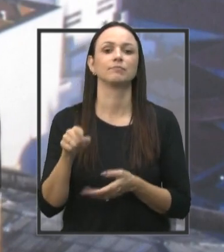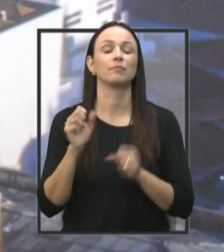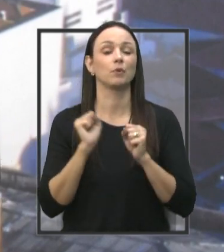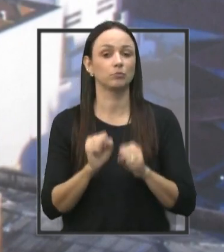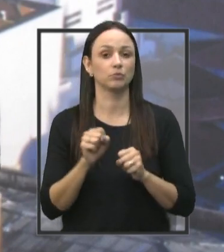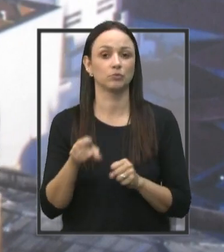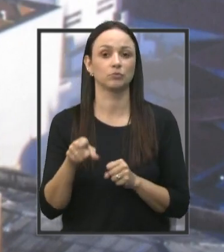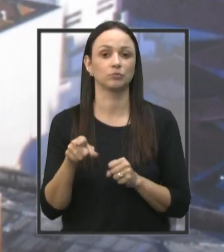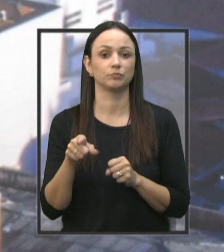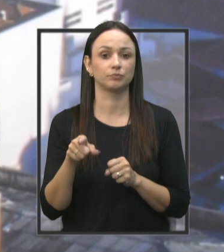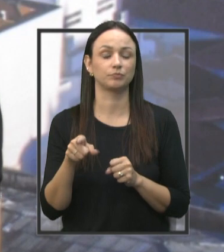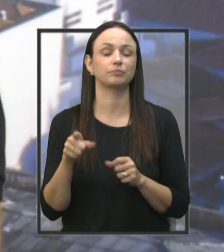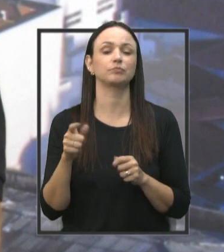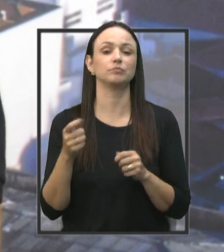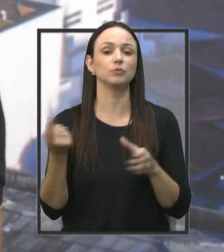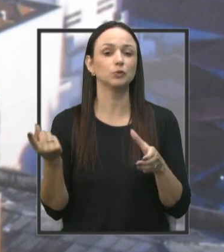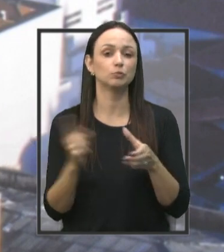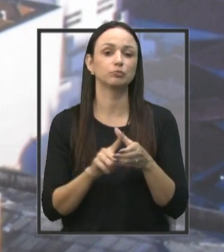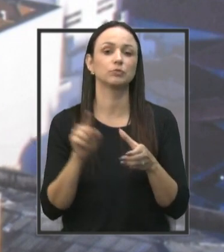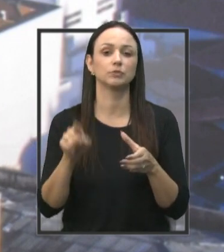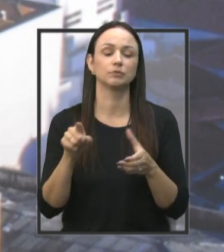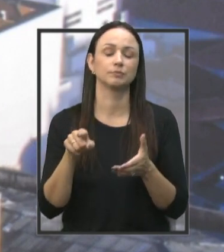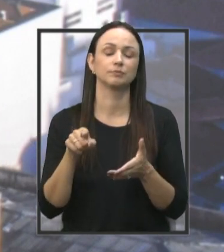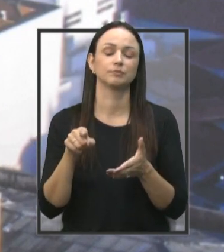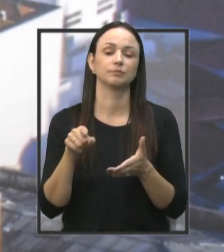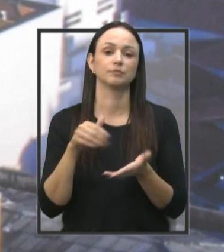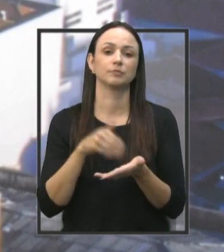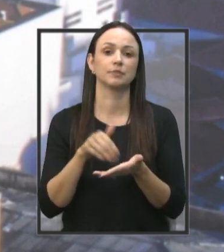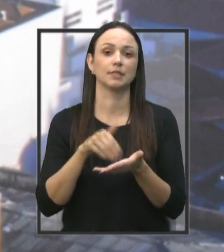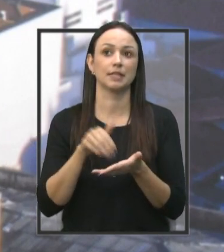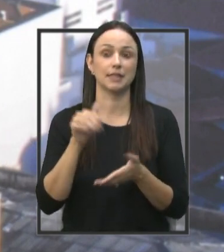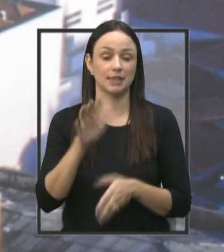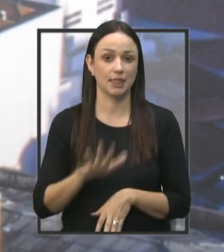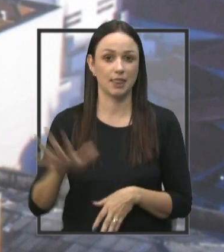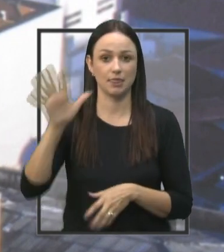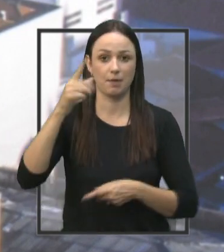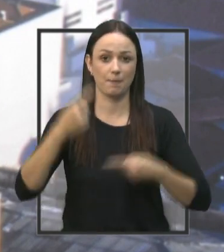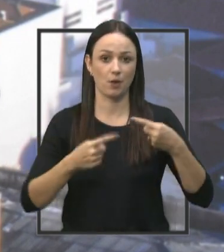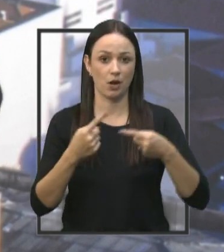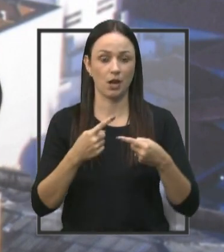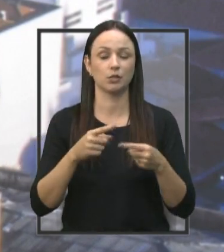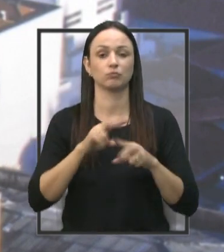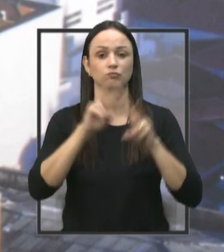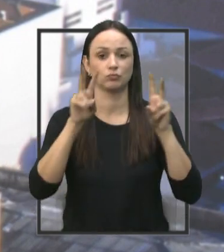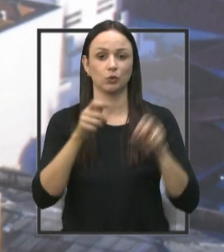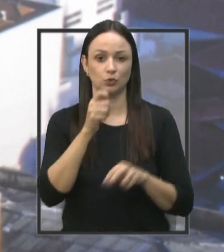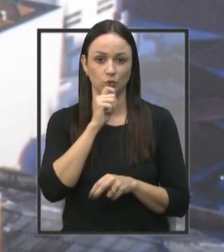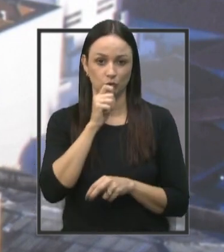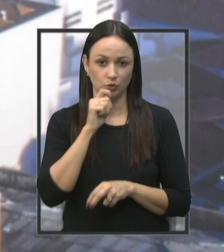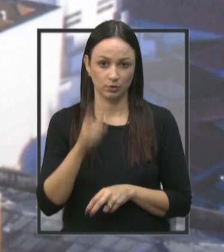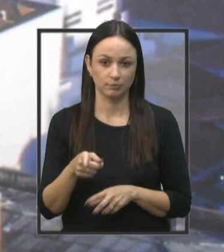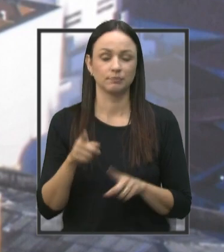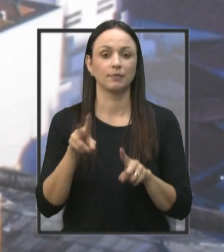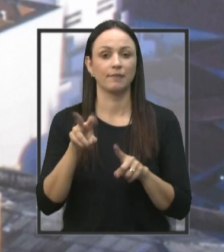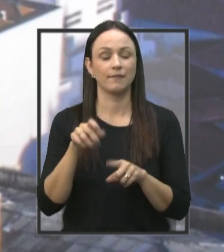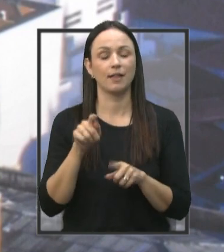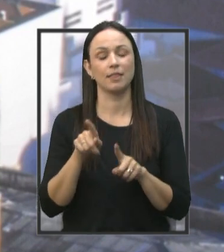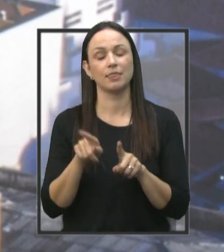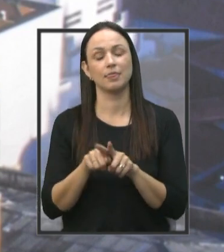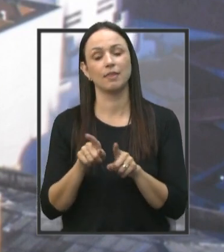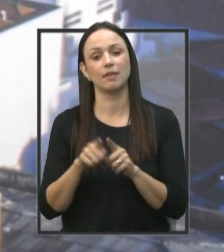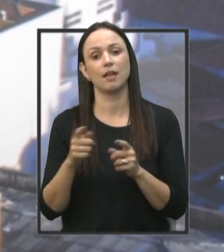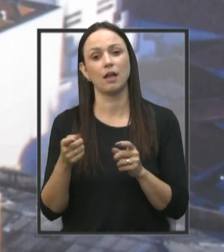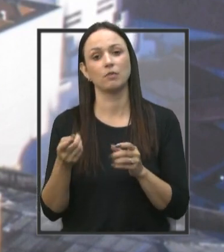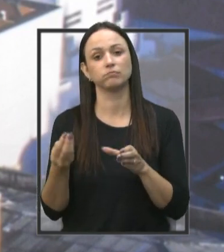possivelmente venham compor, né? Ele era o secretário nacional de política sobre drogas e possivelmente ele é o secretário que venha